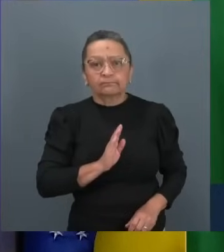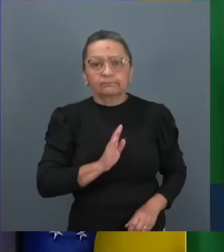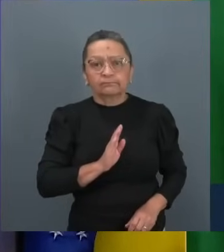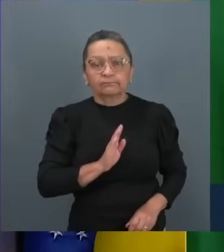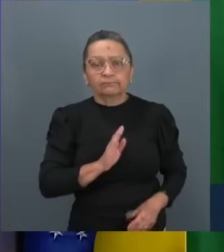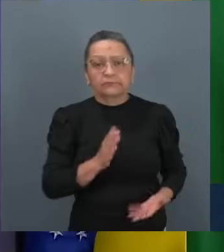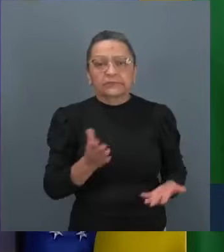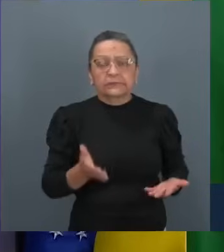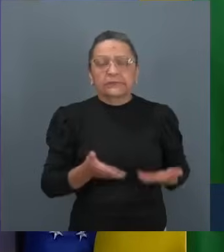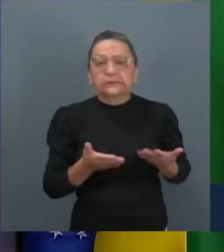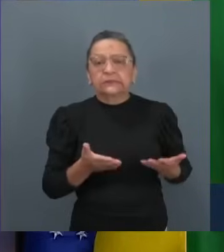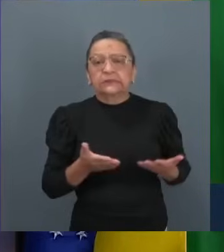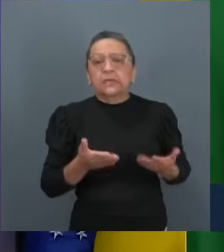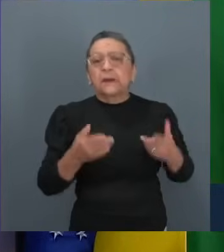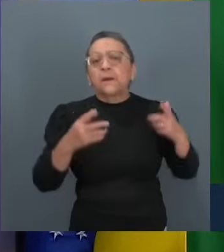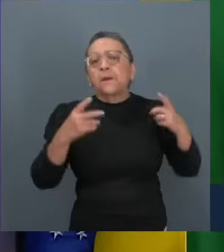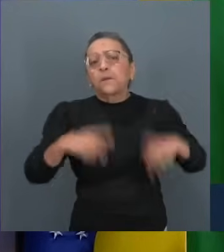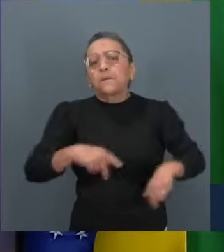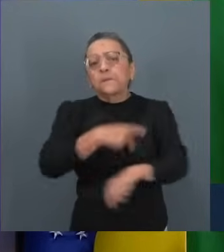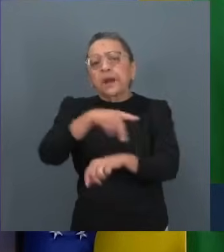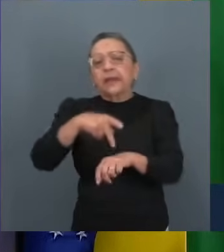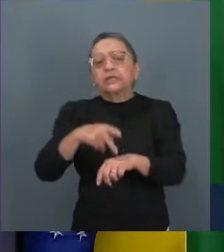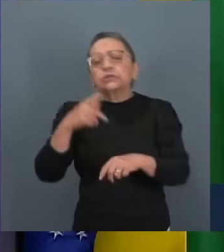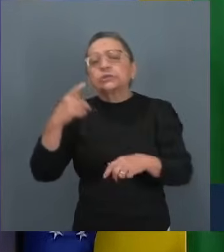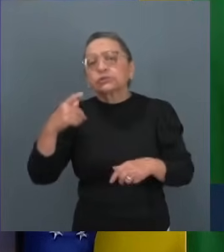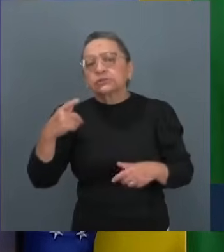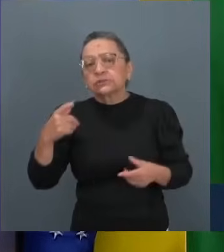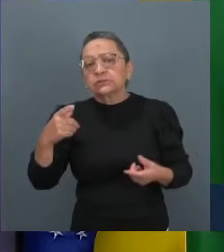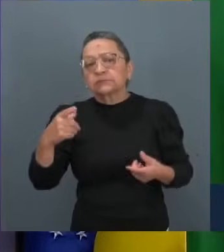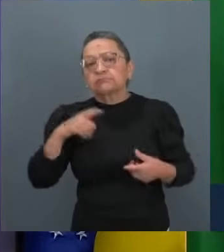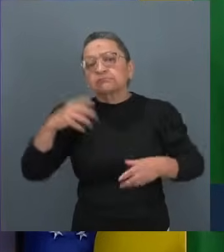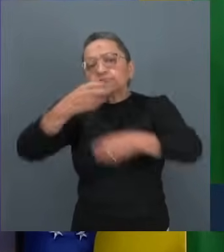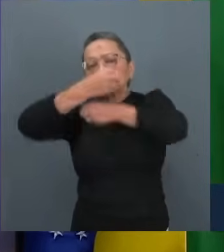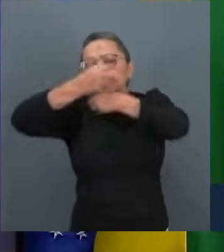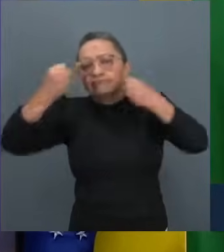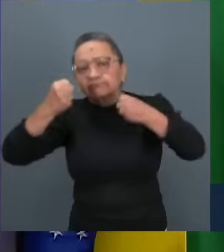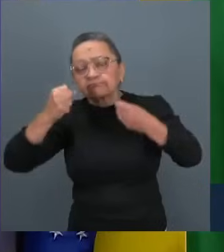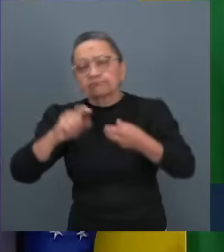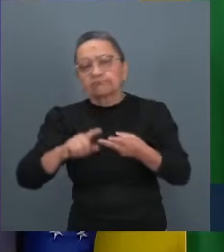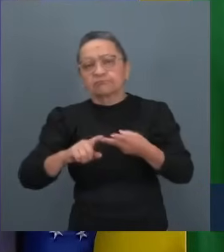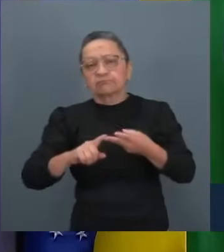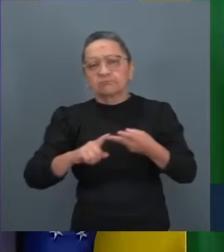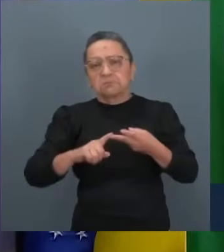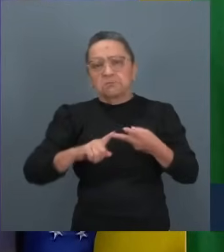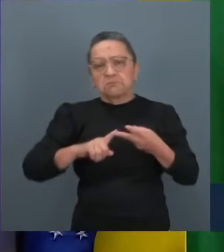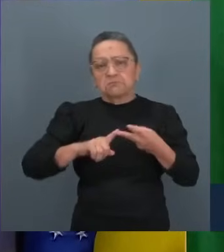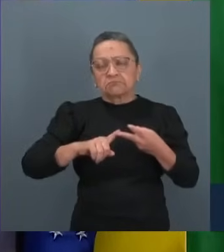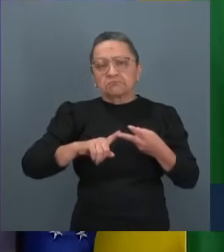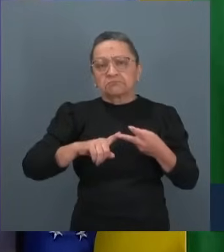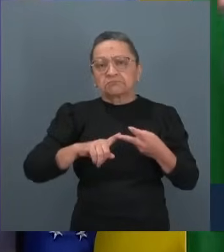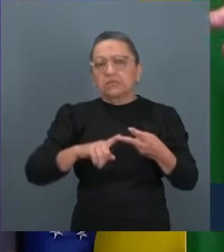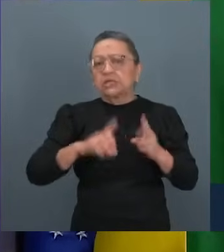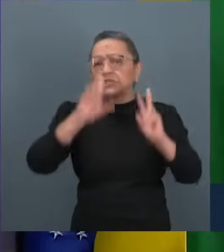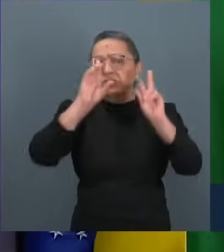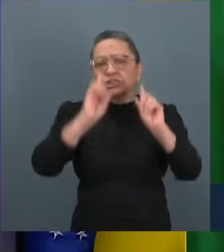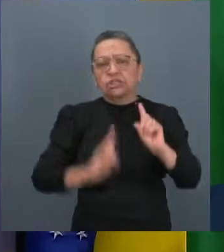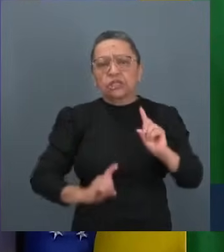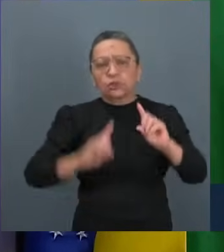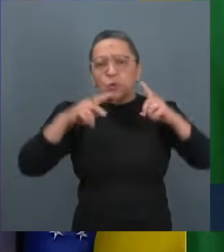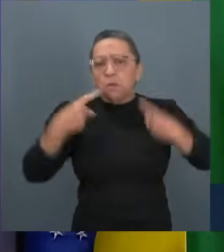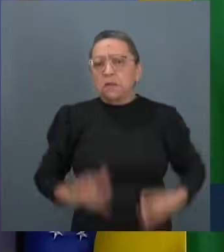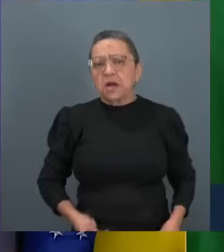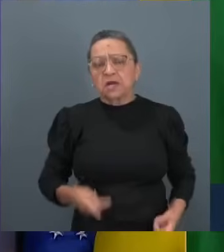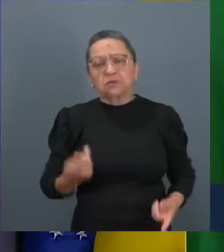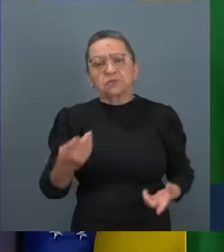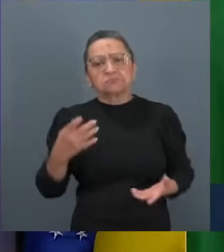cuja censura domina, cujos desmandos, cujos direitos humanos são